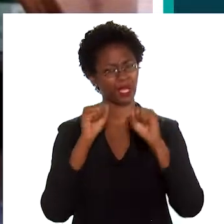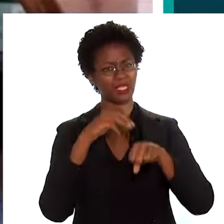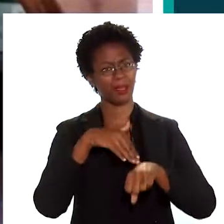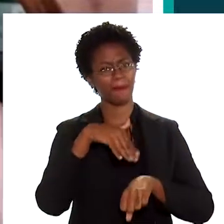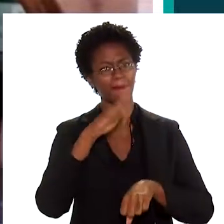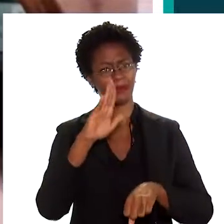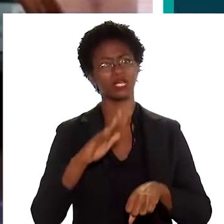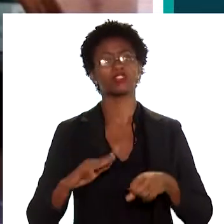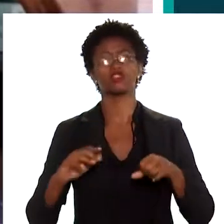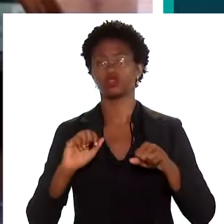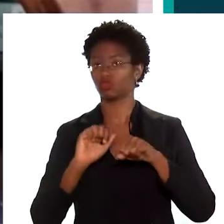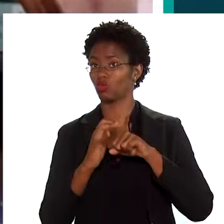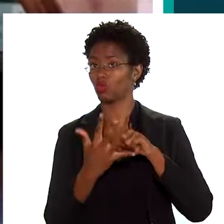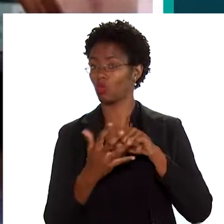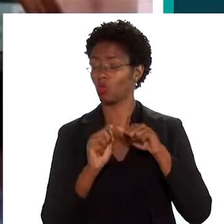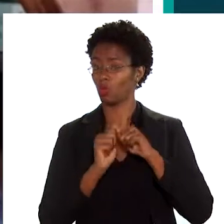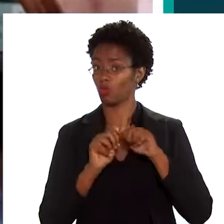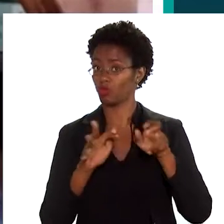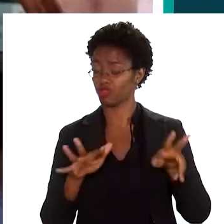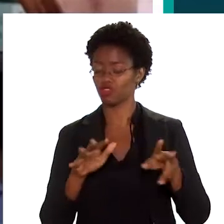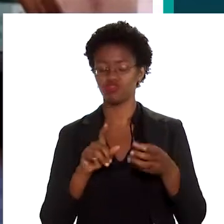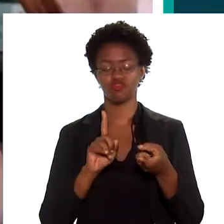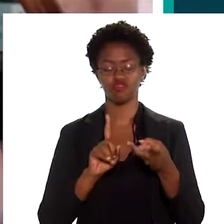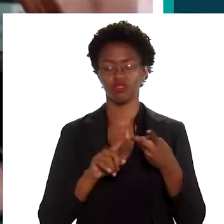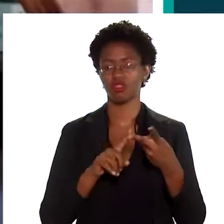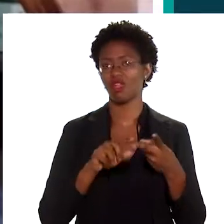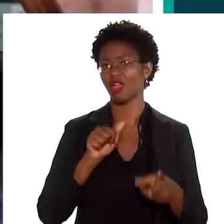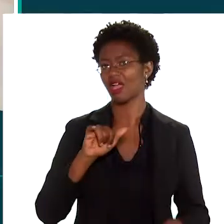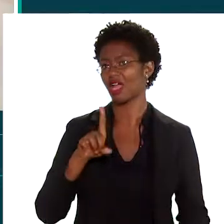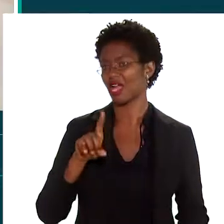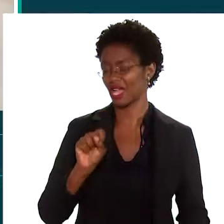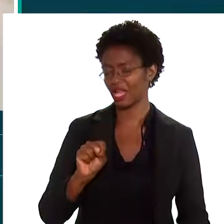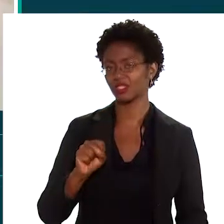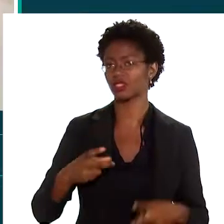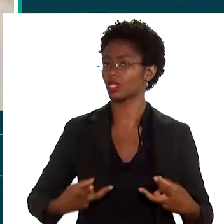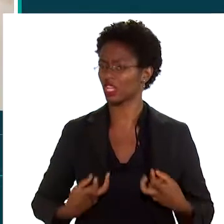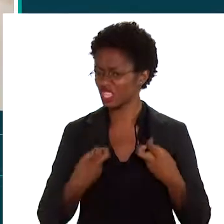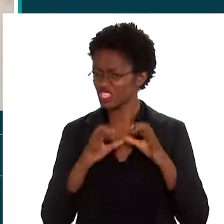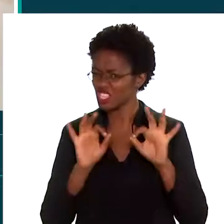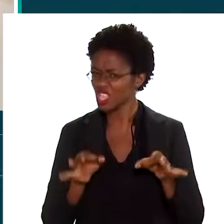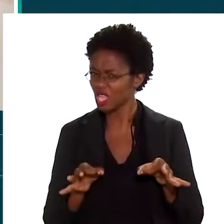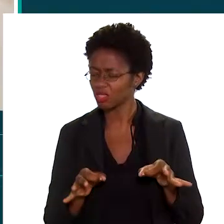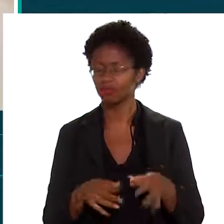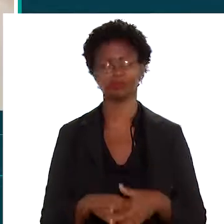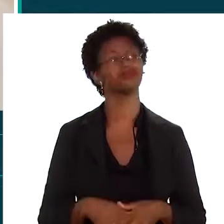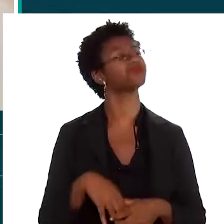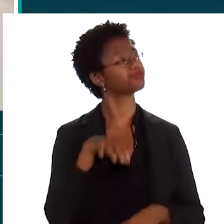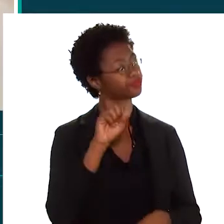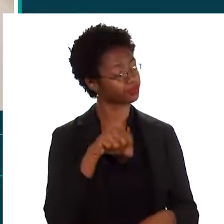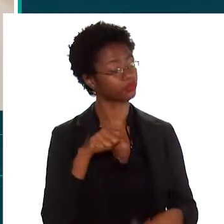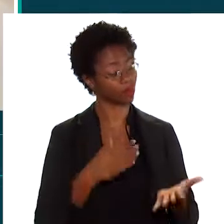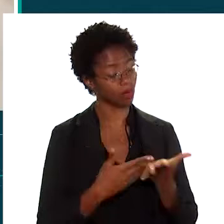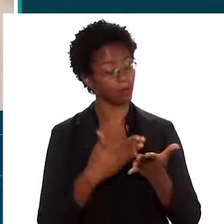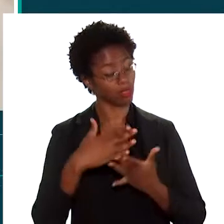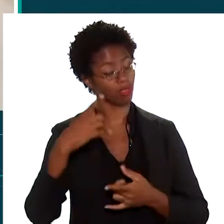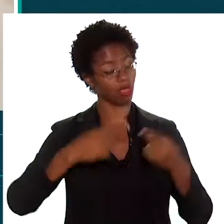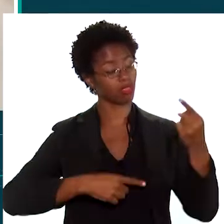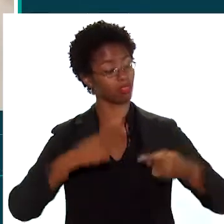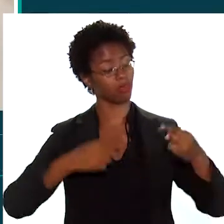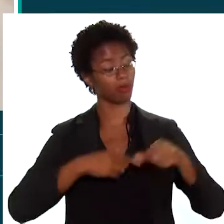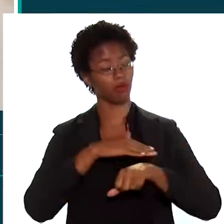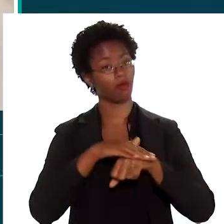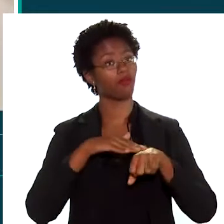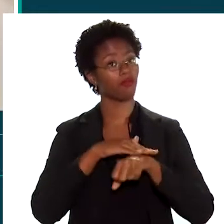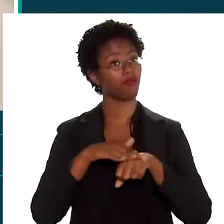do que AIDS e até a Covid? Isso procede? A gente começou o debate, a